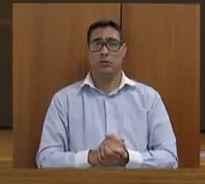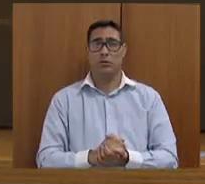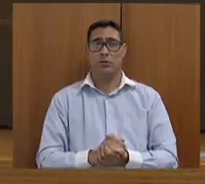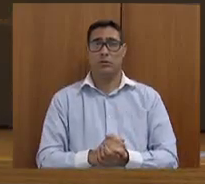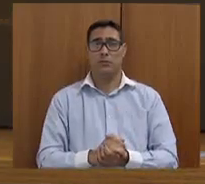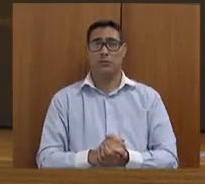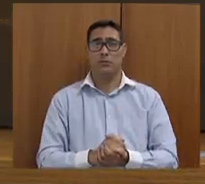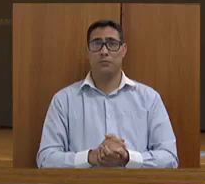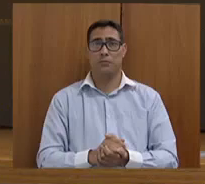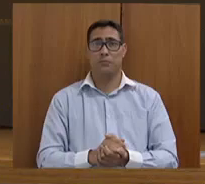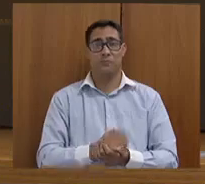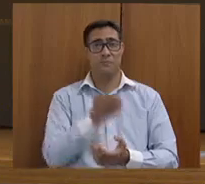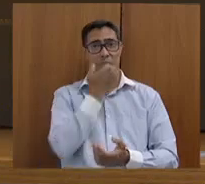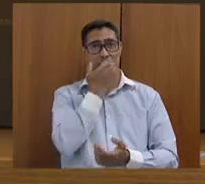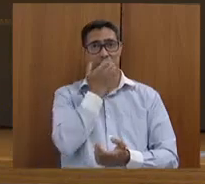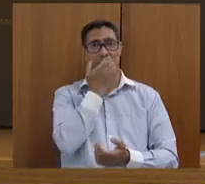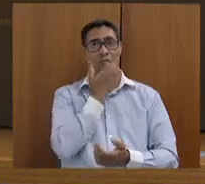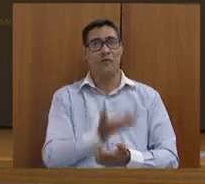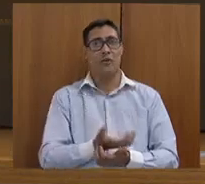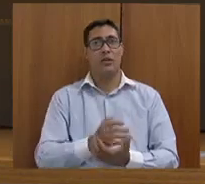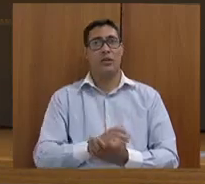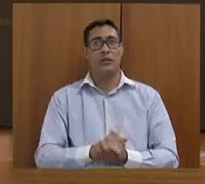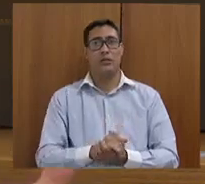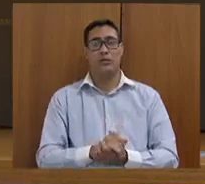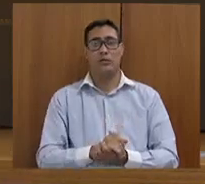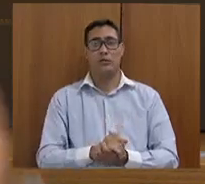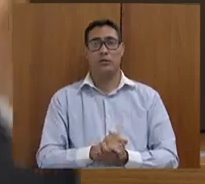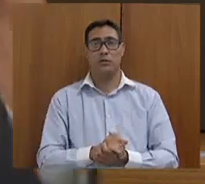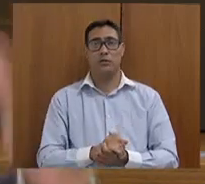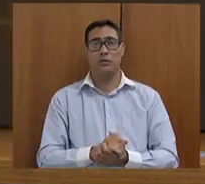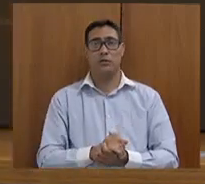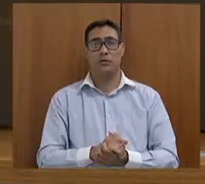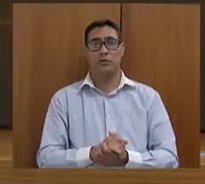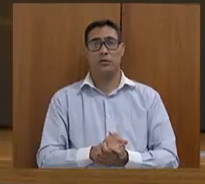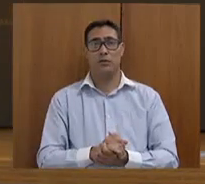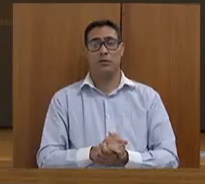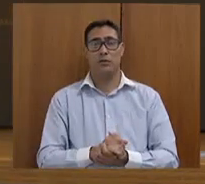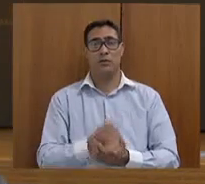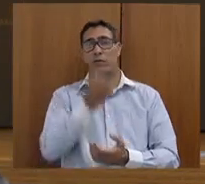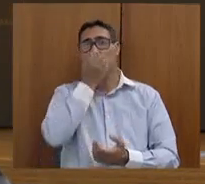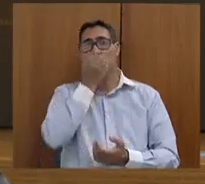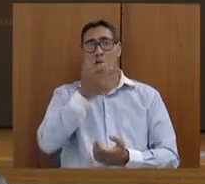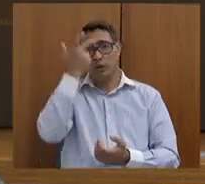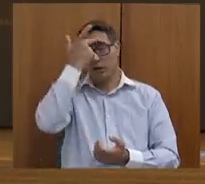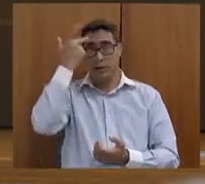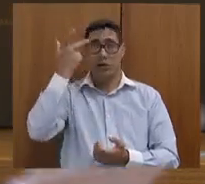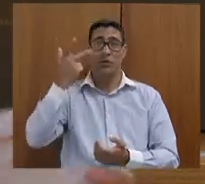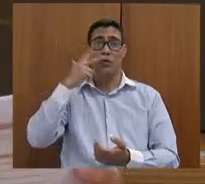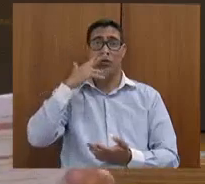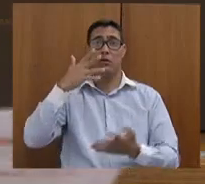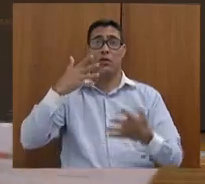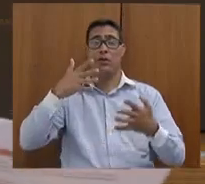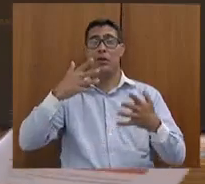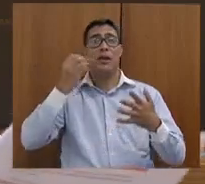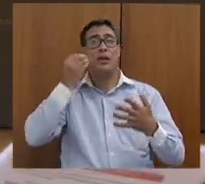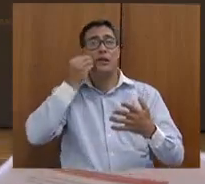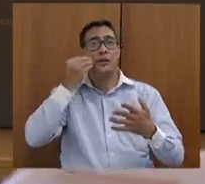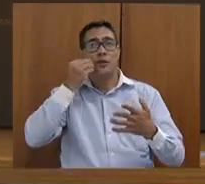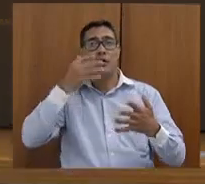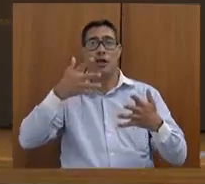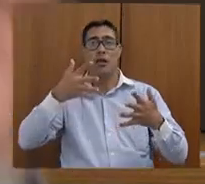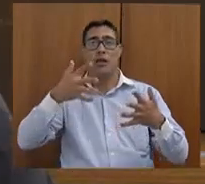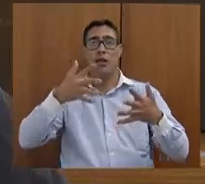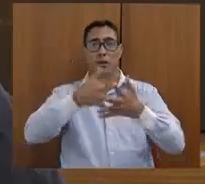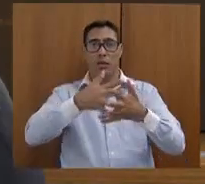Que bom né a gente falando e as pessoas olhando e tentando interromper